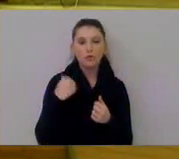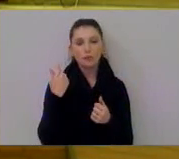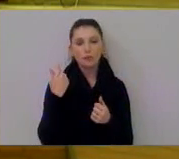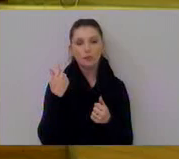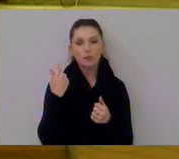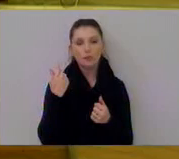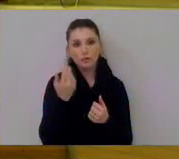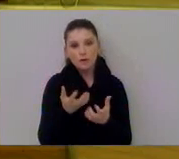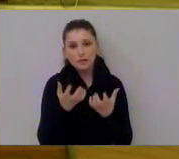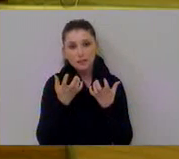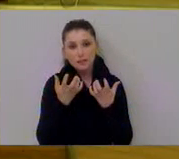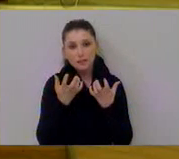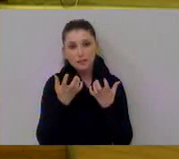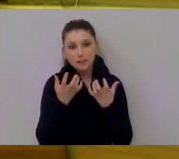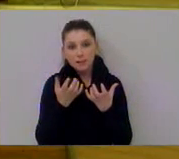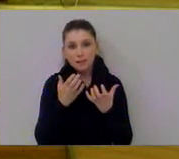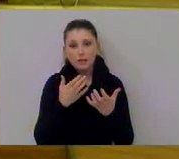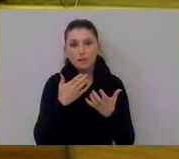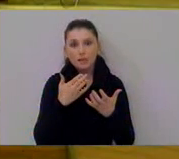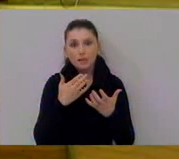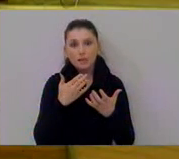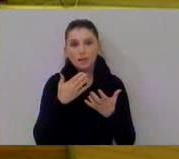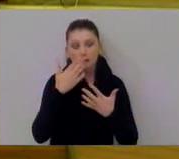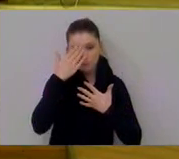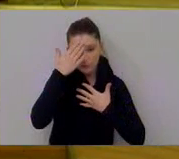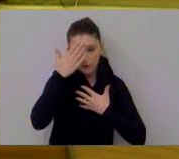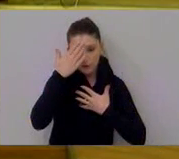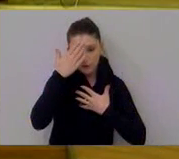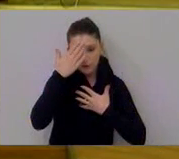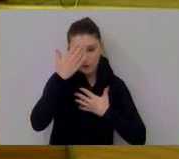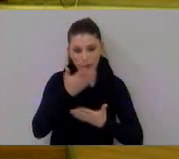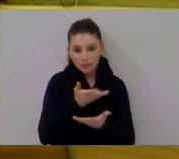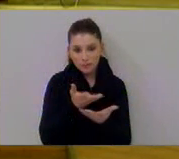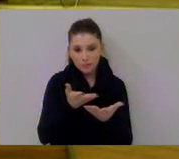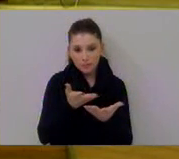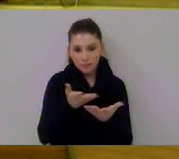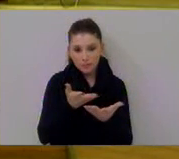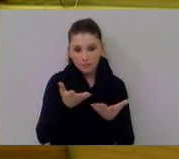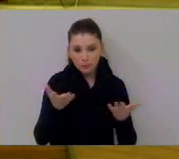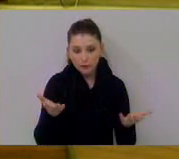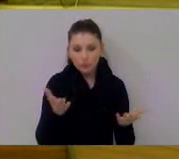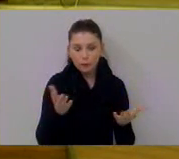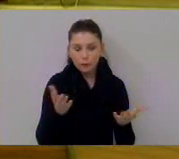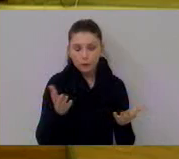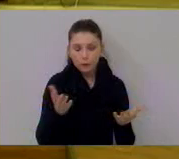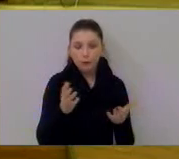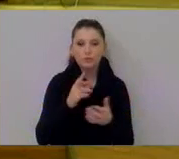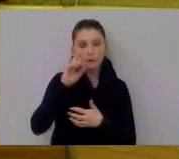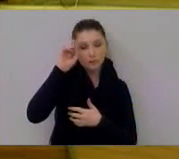de Juarez Jesus dos Santos, também da Andréa Zomo, líderes comunitários.